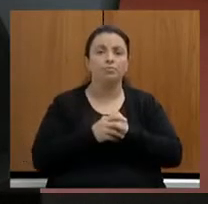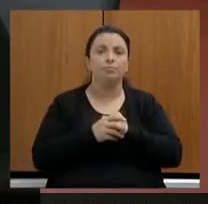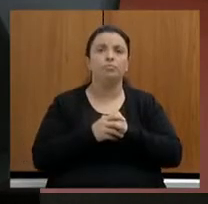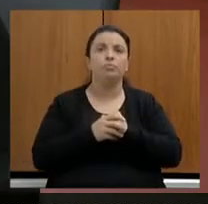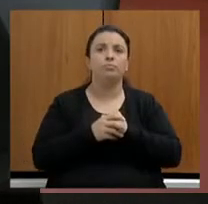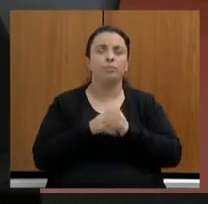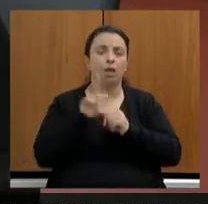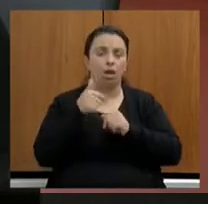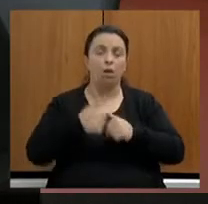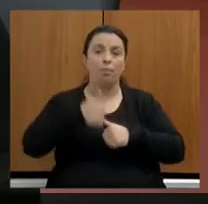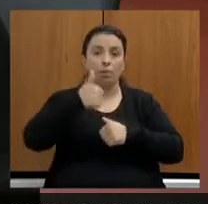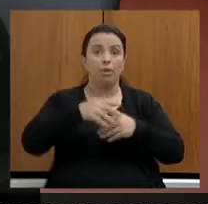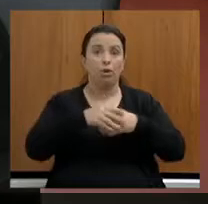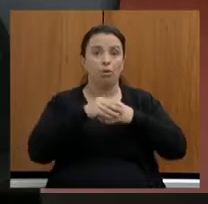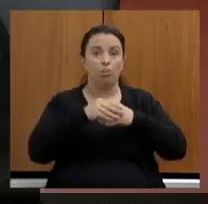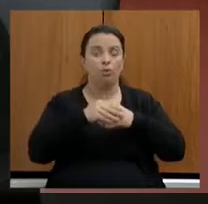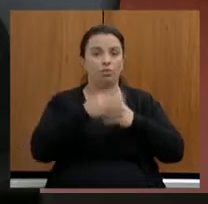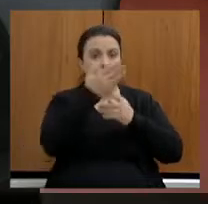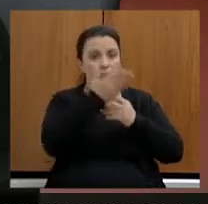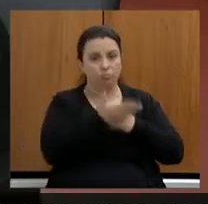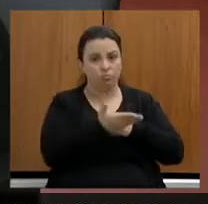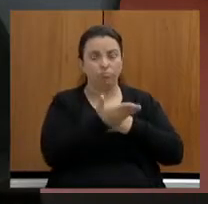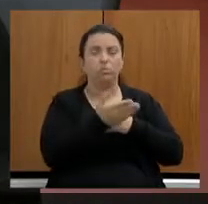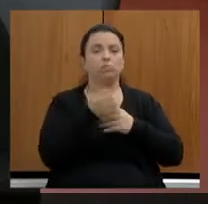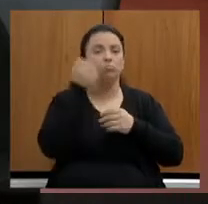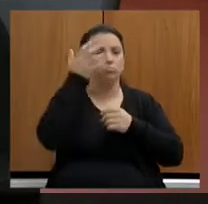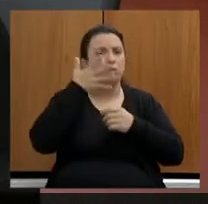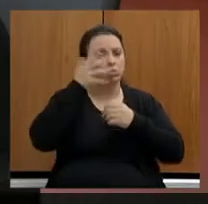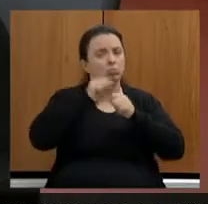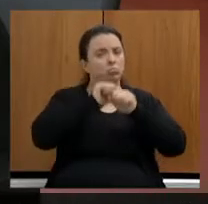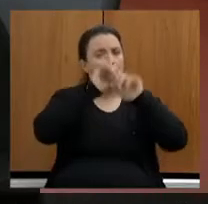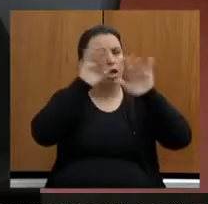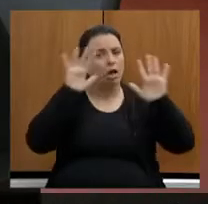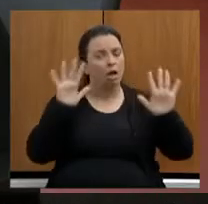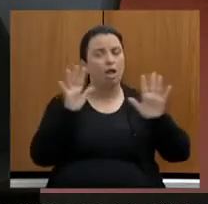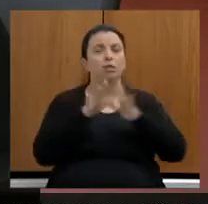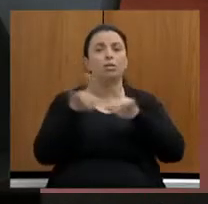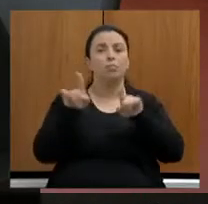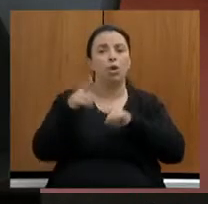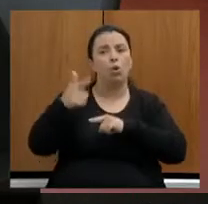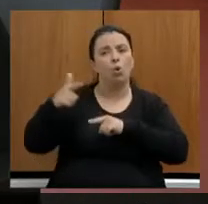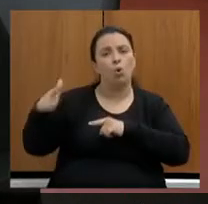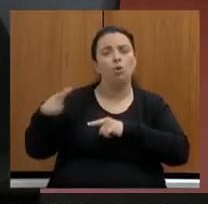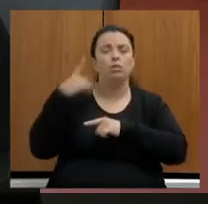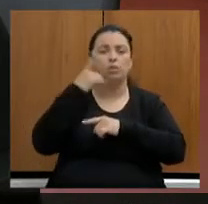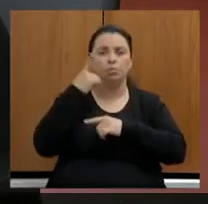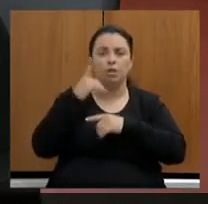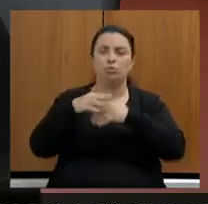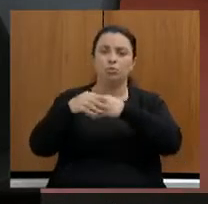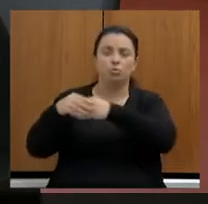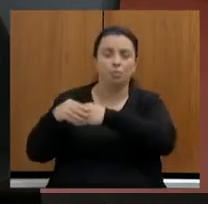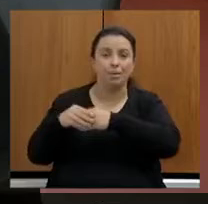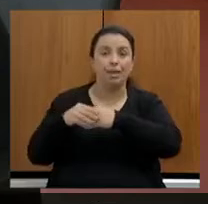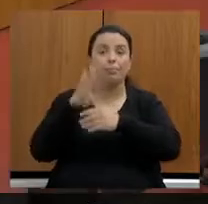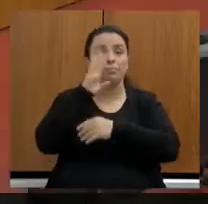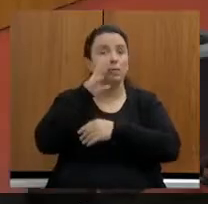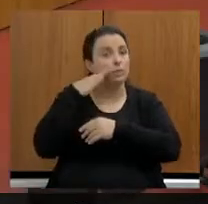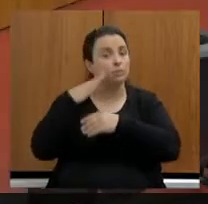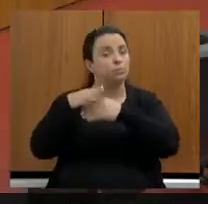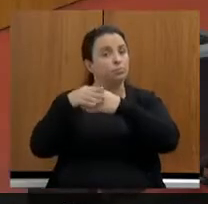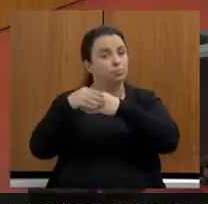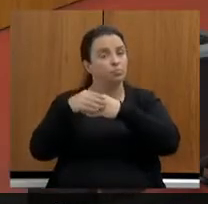o primeiro de cumprimentada pela previsões explanação convidar também os novos colegas da Beatriz só um esclarecimento